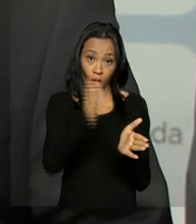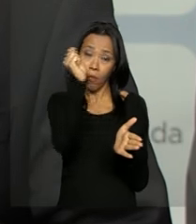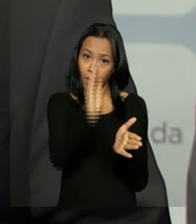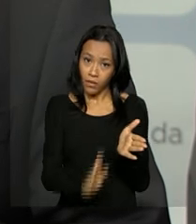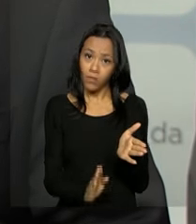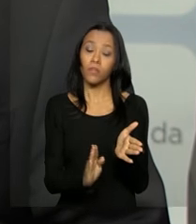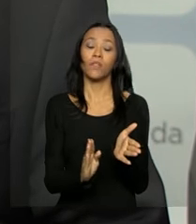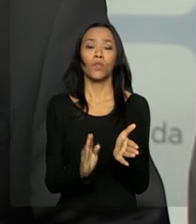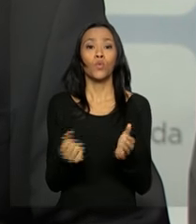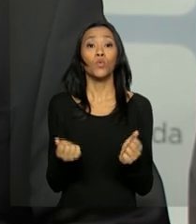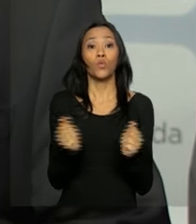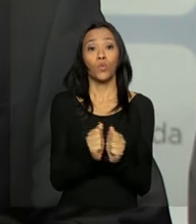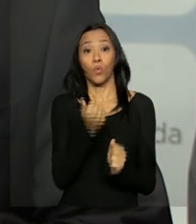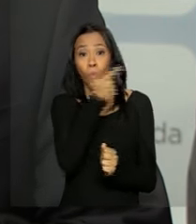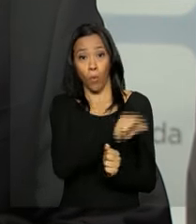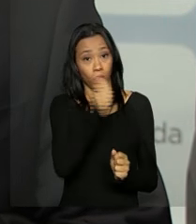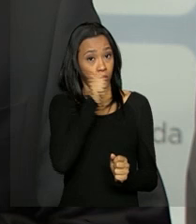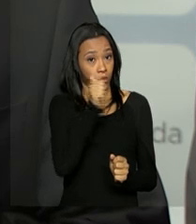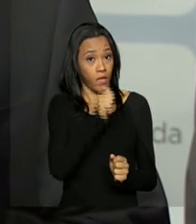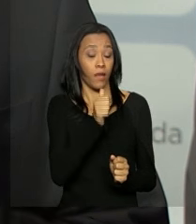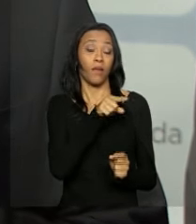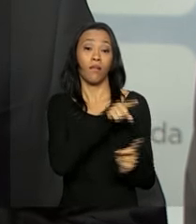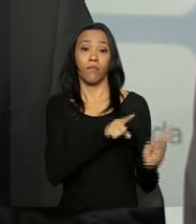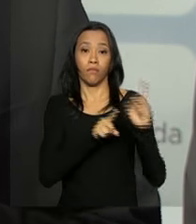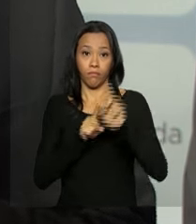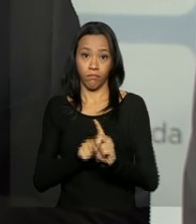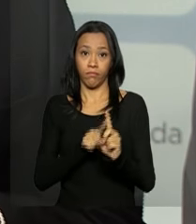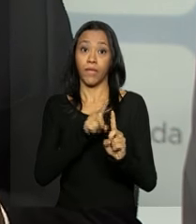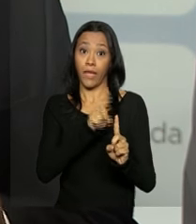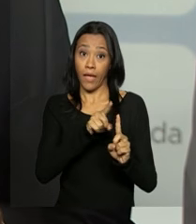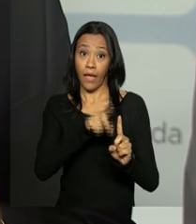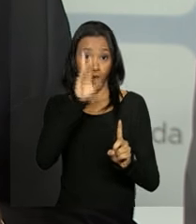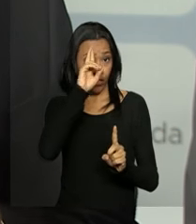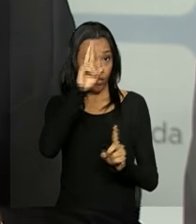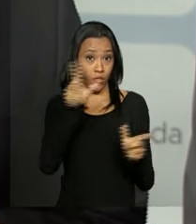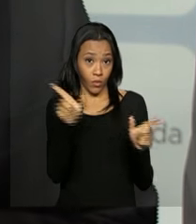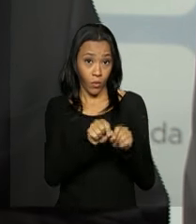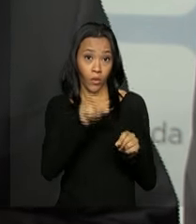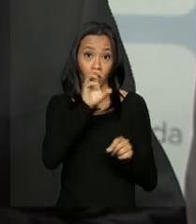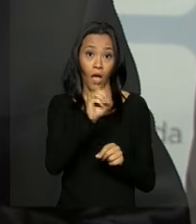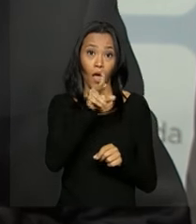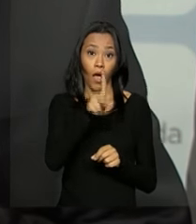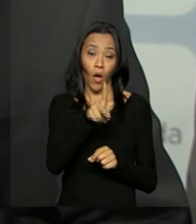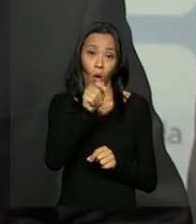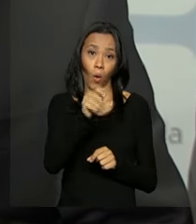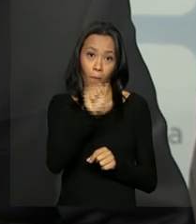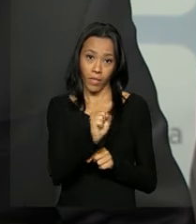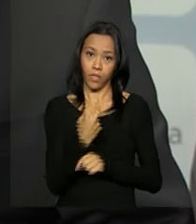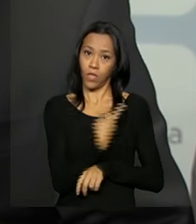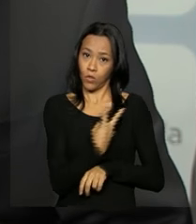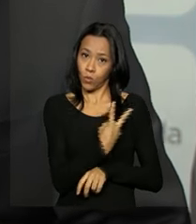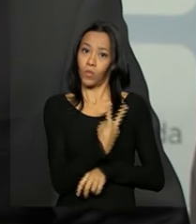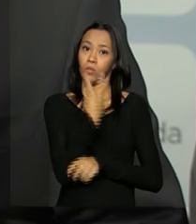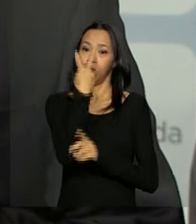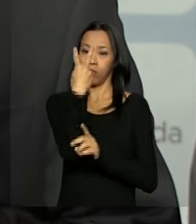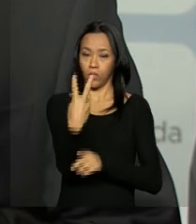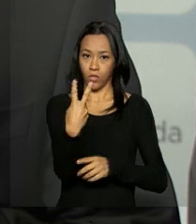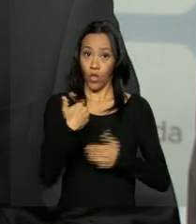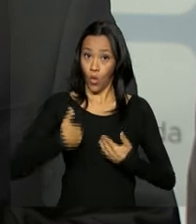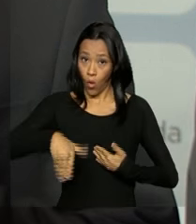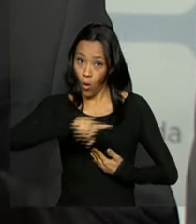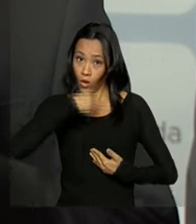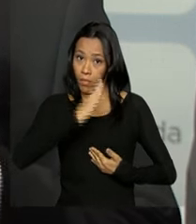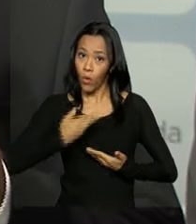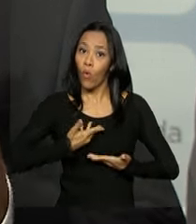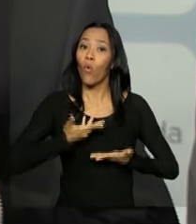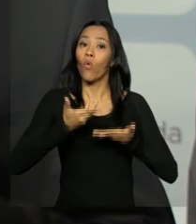carice etien que é diretora da organização Panamericana de saúde a nosso convite para